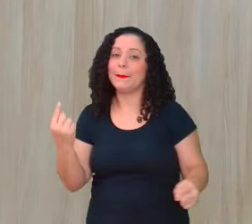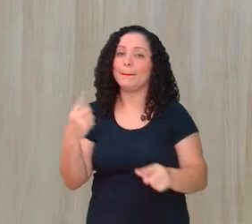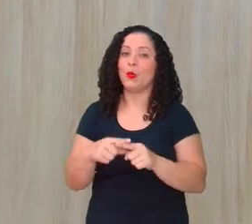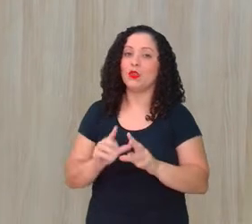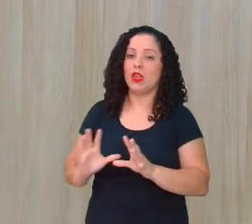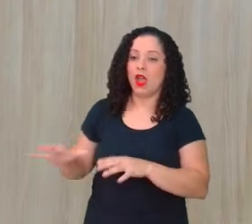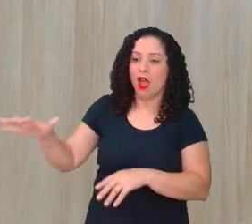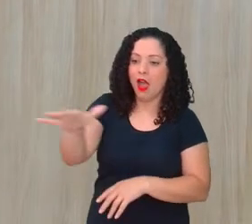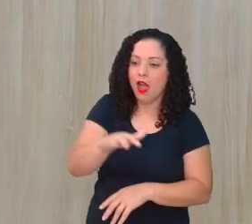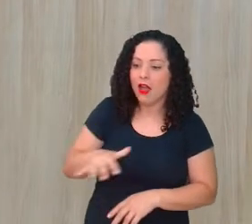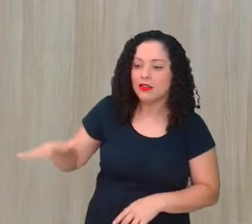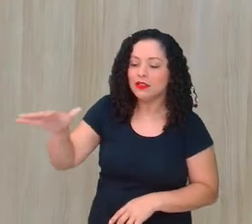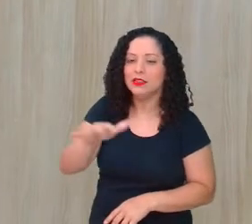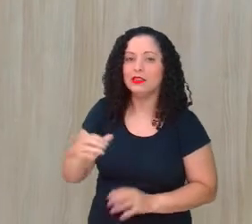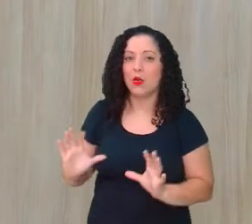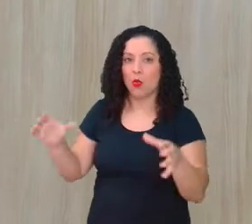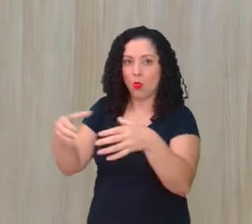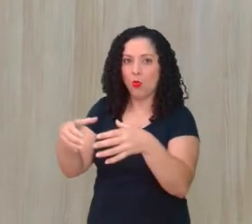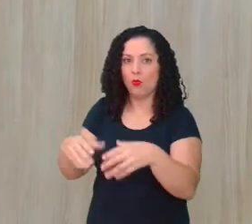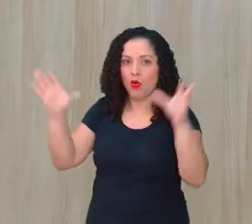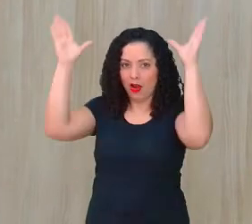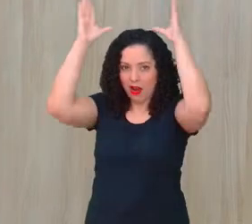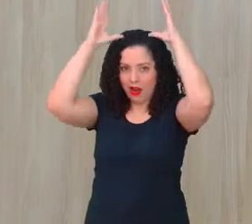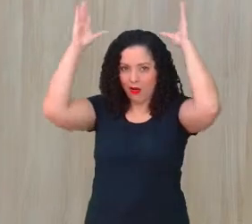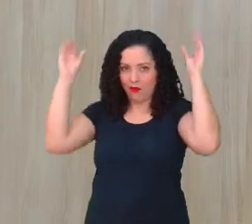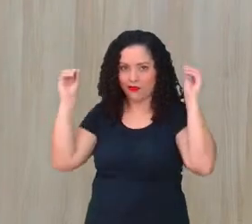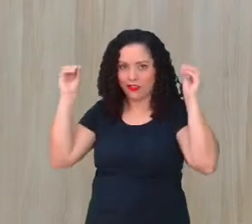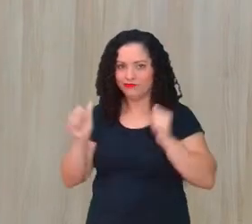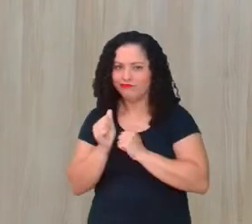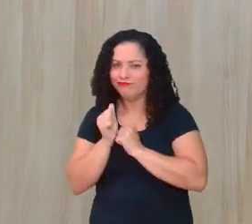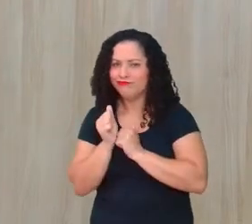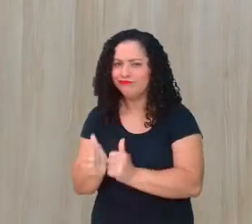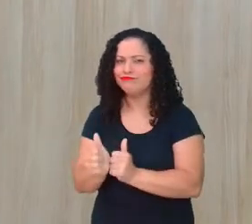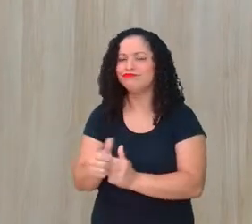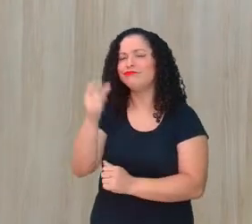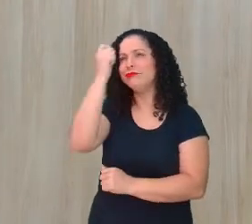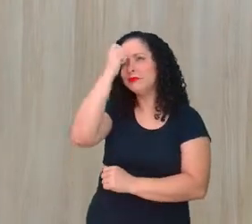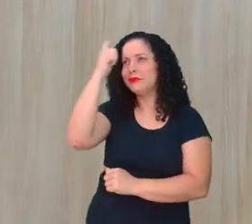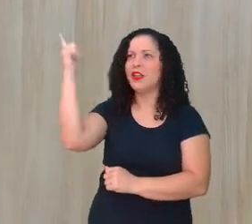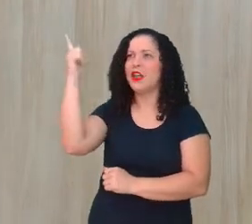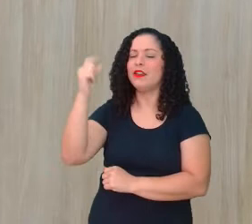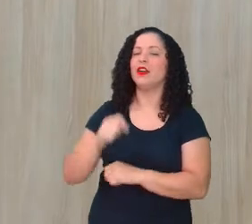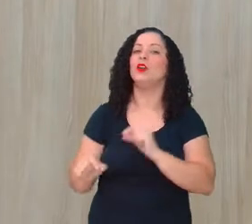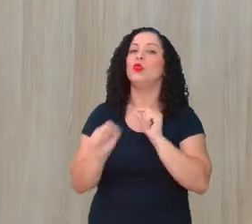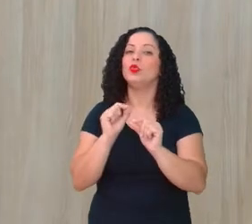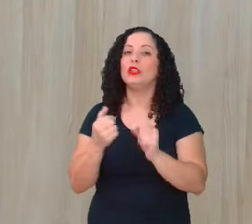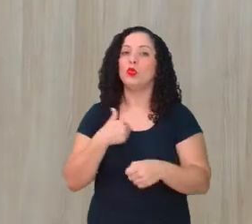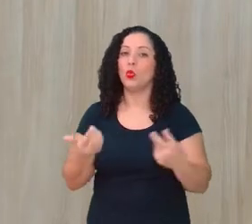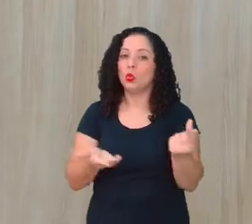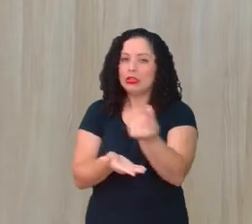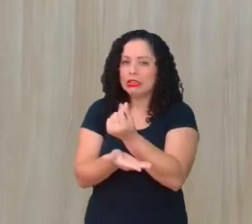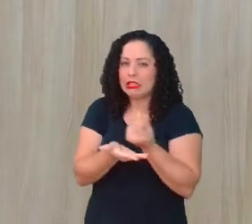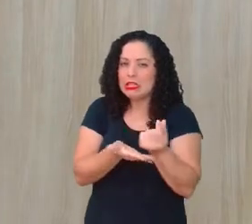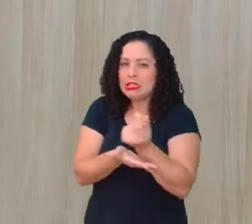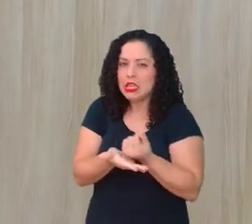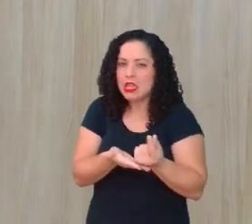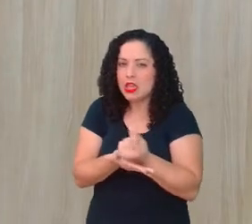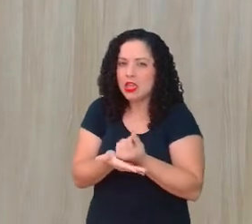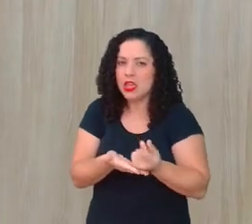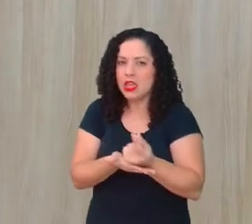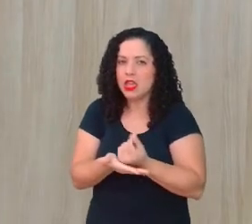calvinista, principalmente os puritanos, né, ele tinha aquela ideia: eu vou pegar o dinheiro que eu tenho,